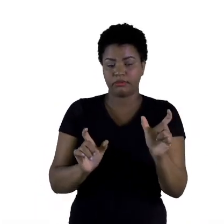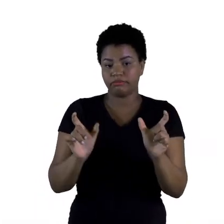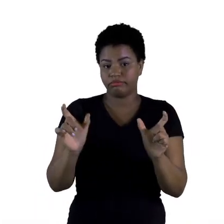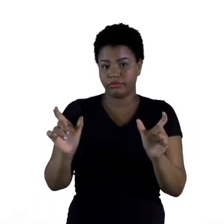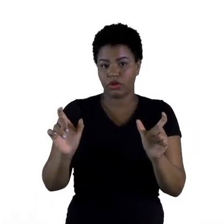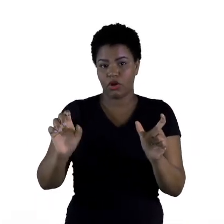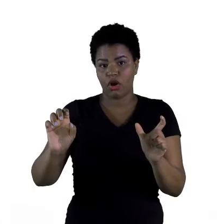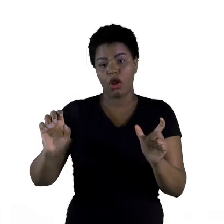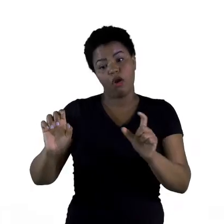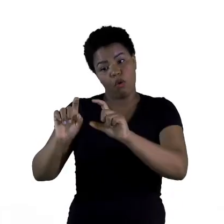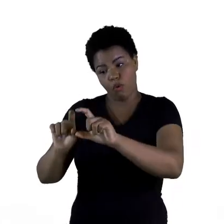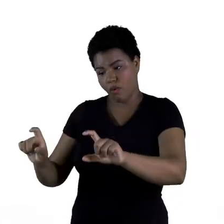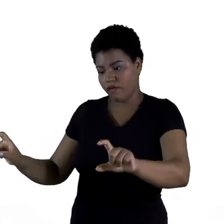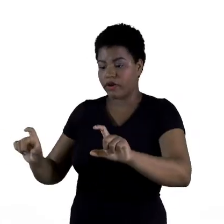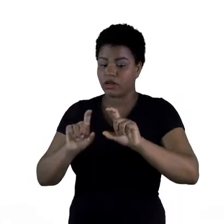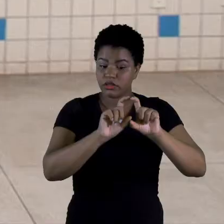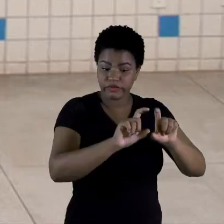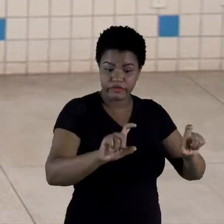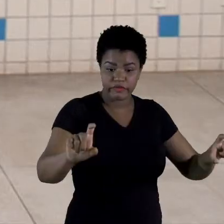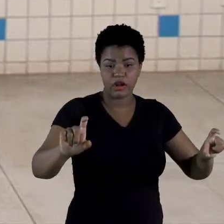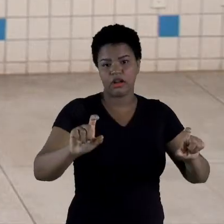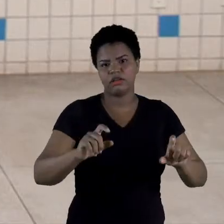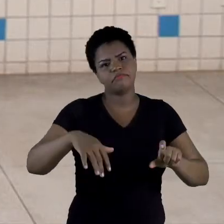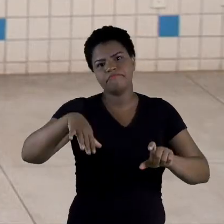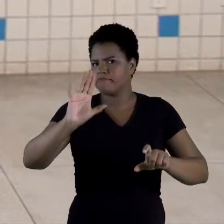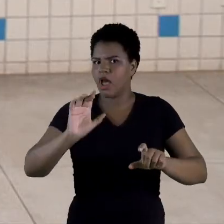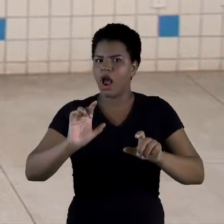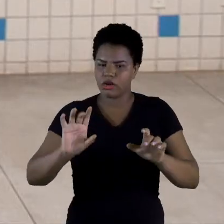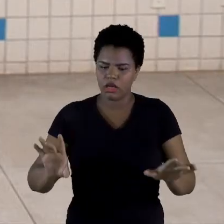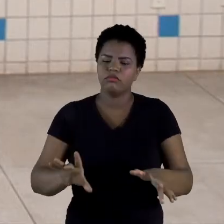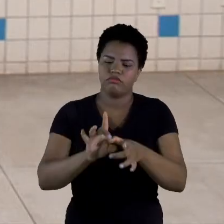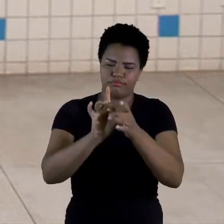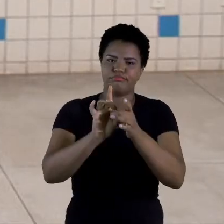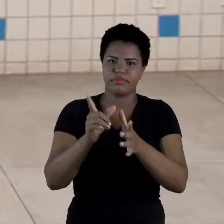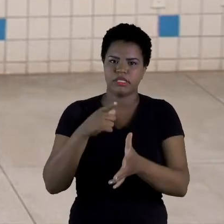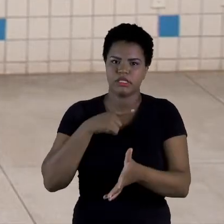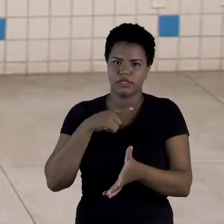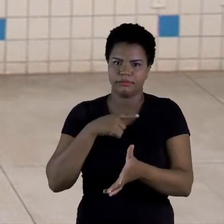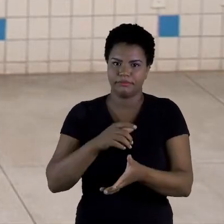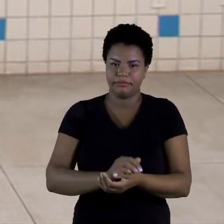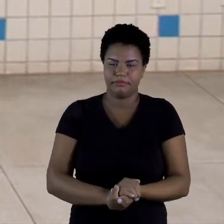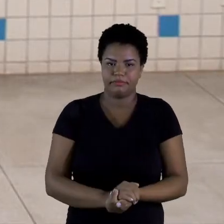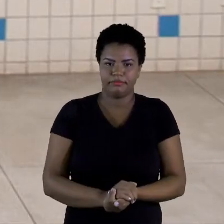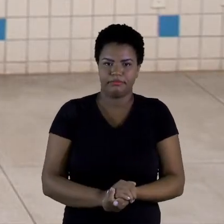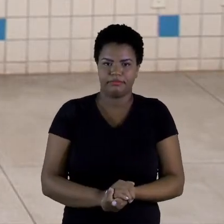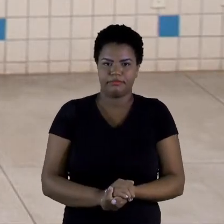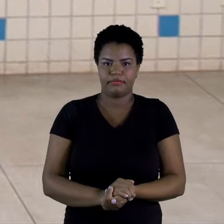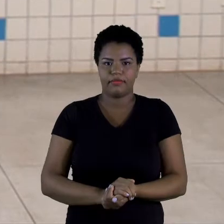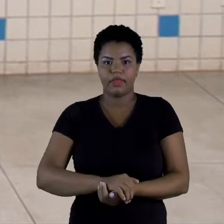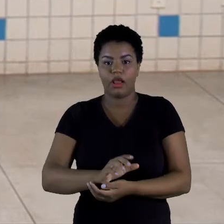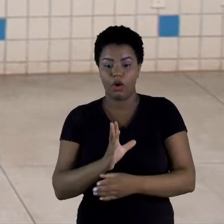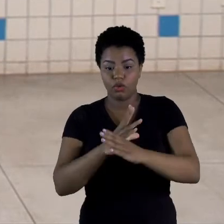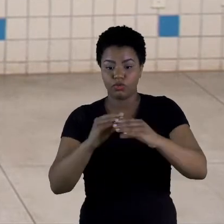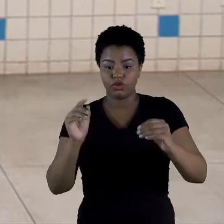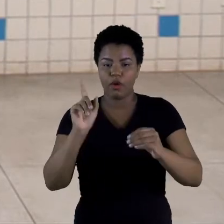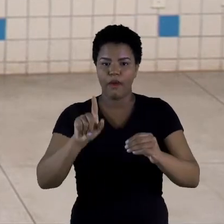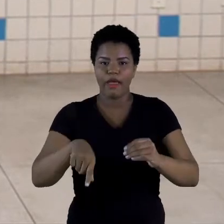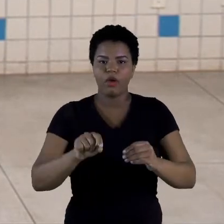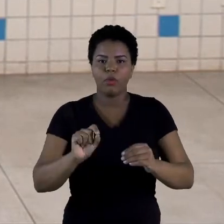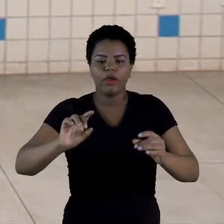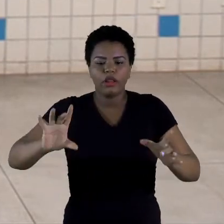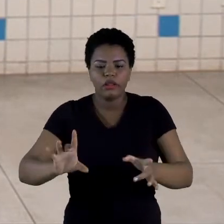mais orações. Então, vimos que as conjunções são essas palavrinhas que ligam uma frase à outra, que